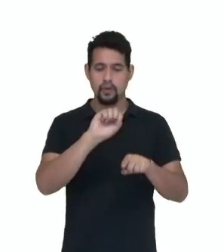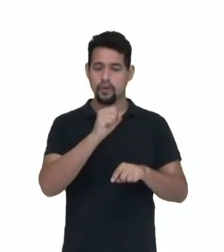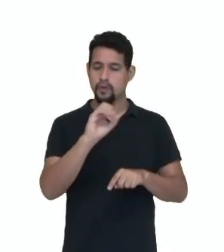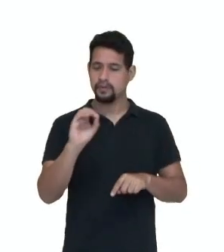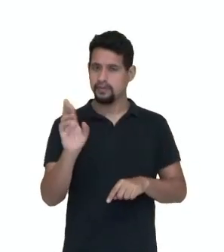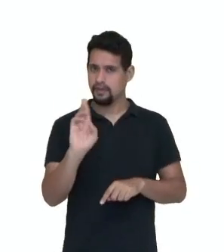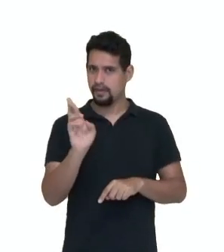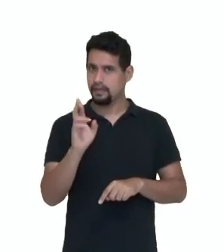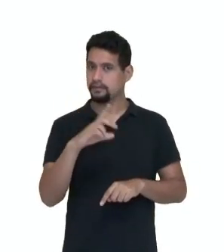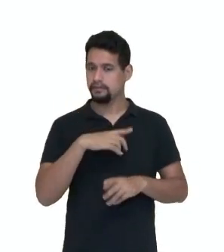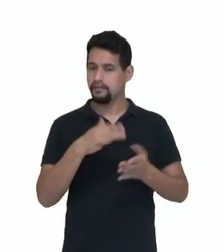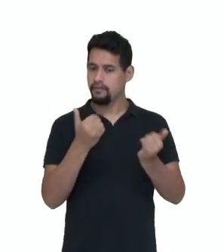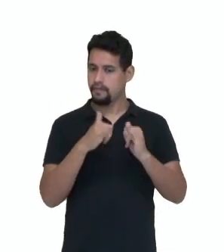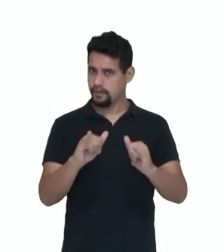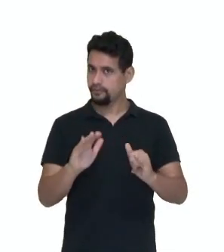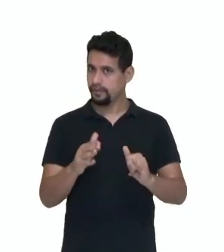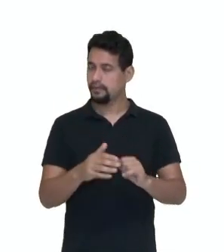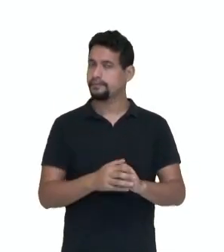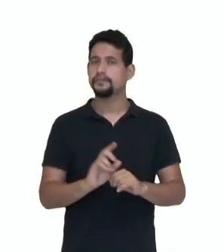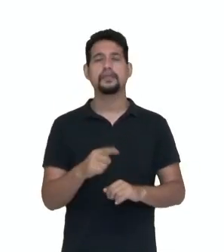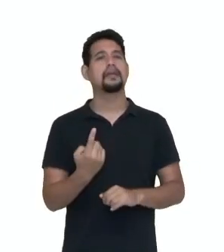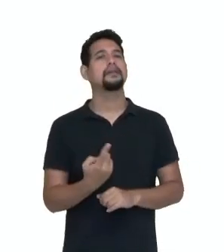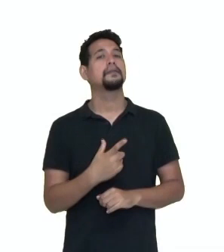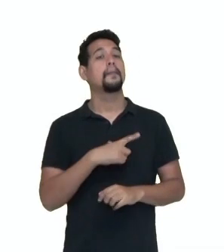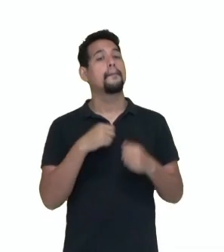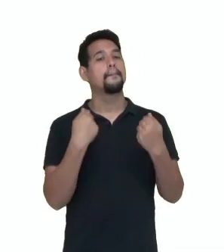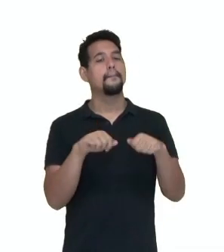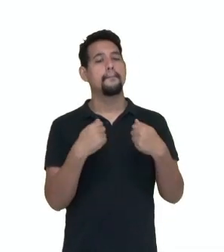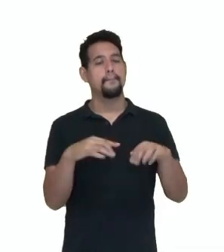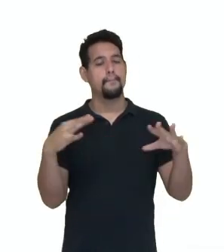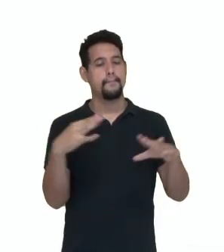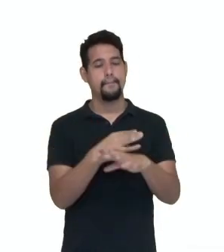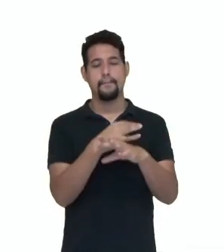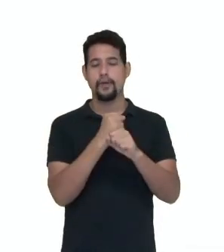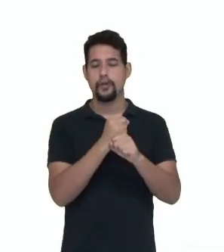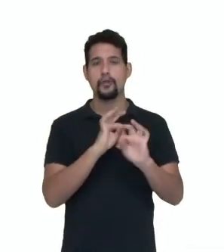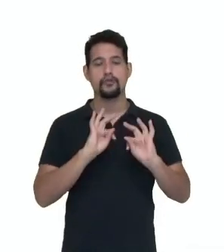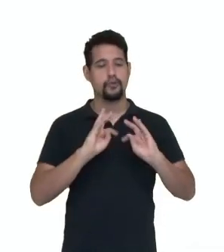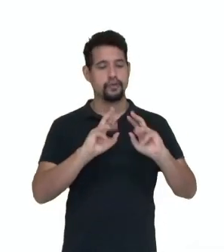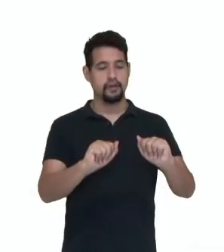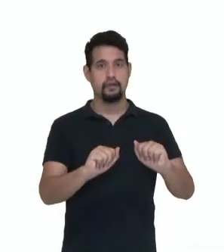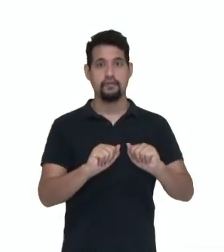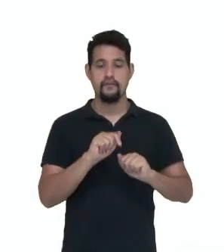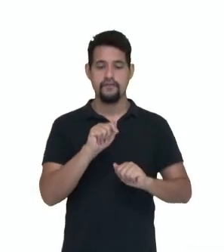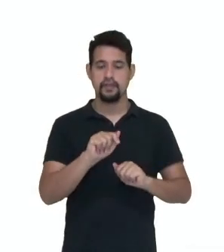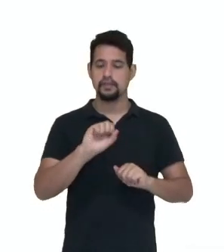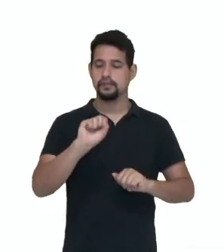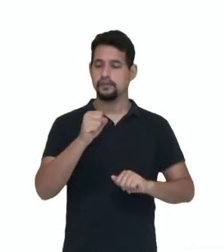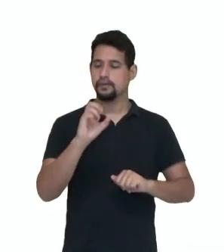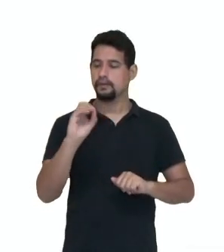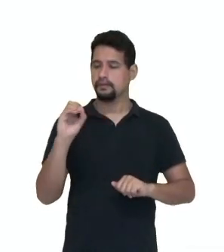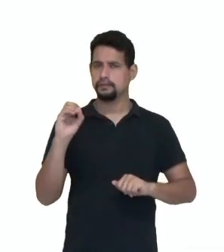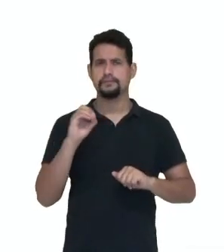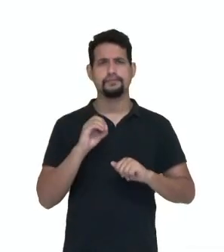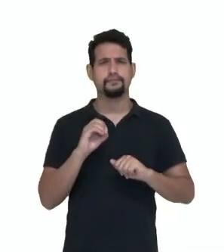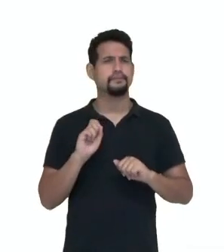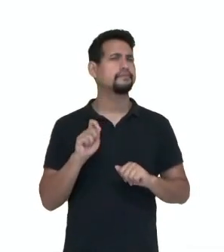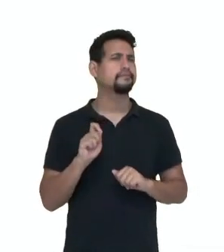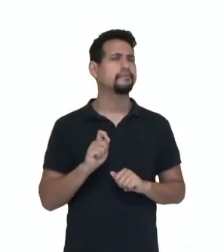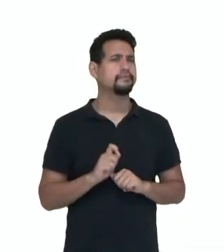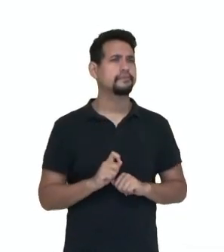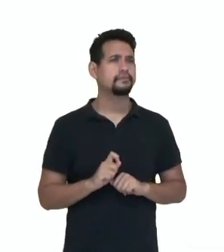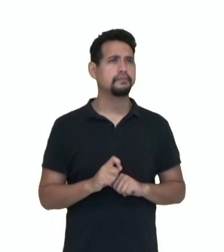dado aqui, né, na perguntinha, nós temos que multiplicar essa área total vezes 800, tá? Que vai ser ali,